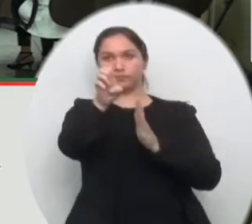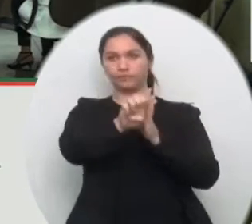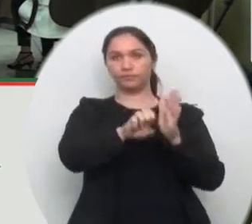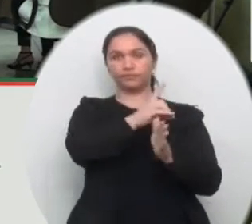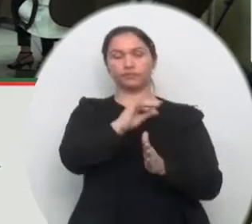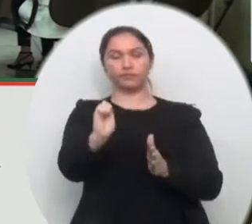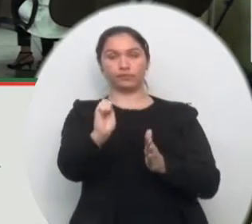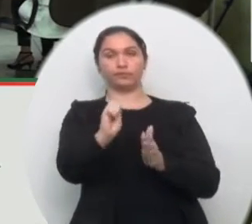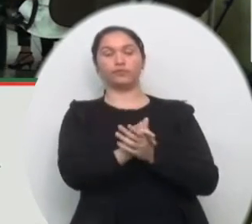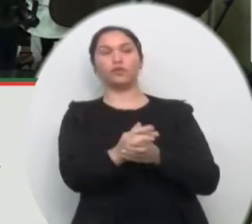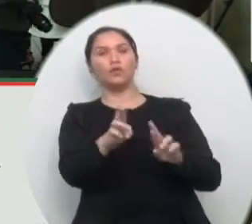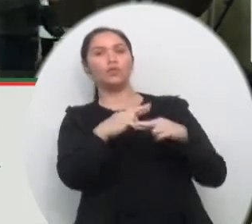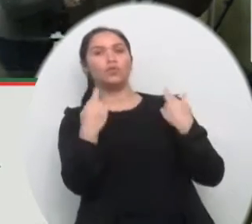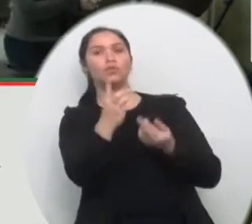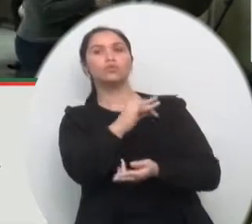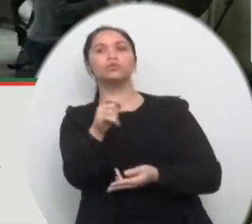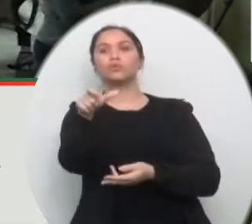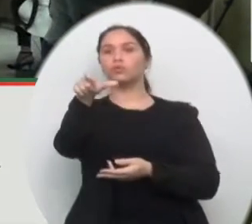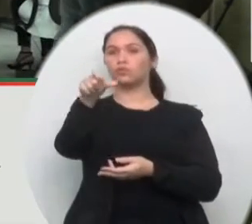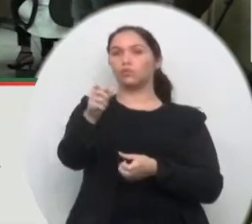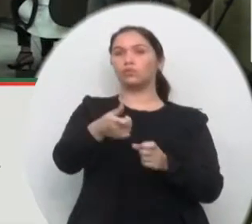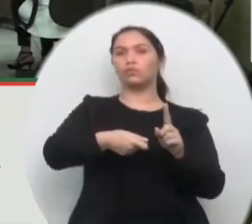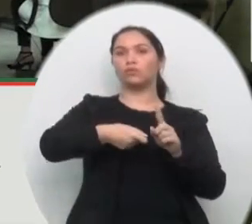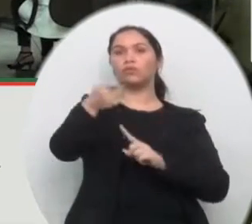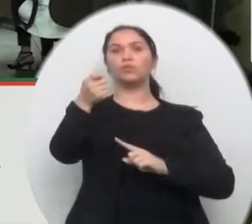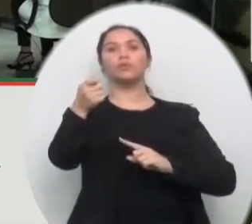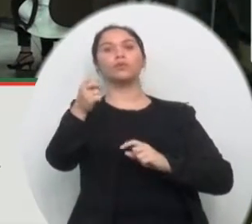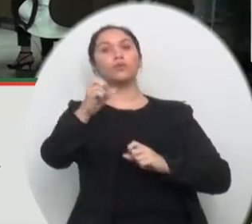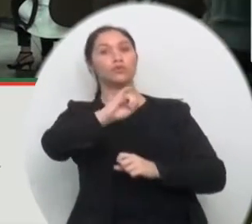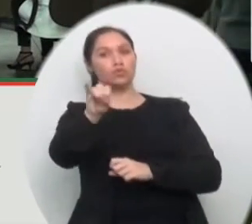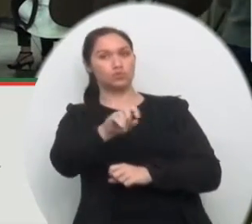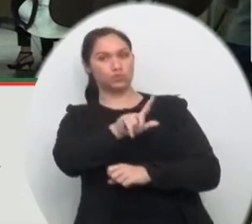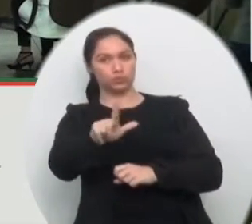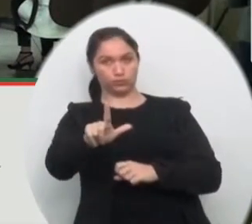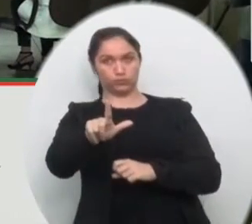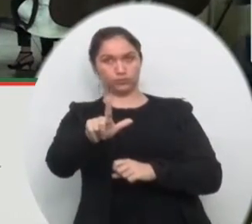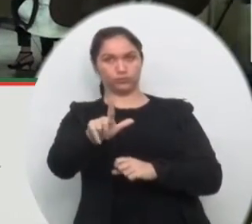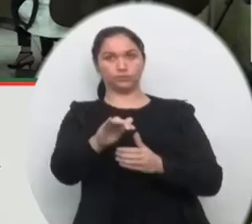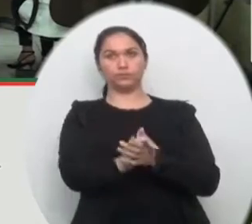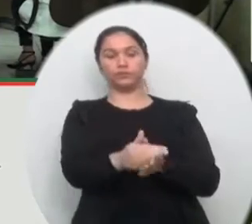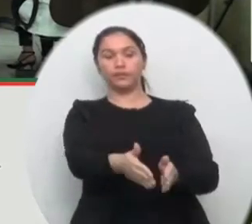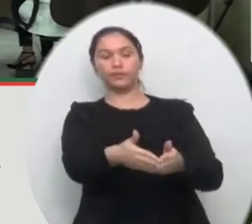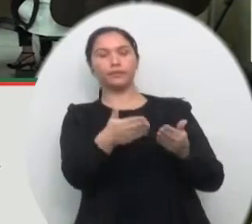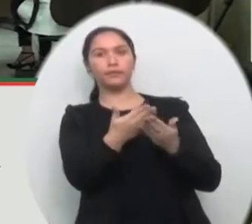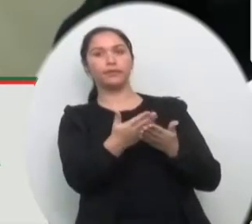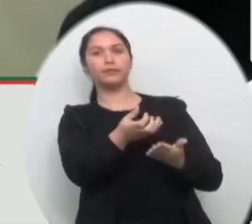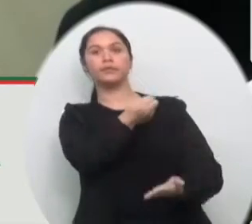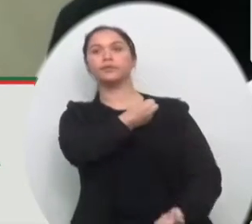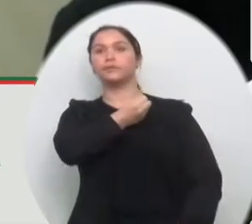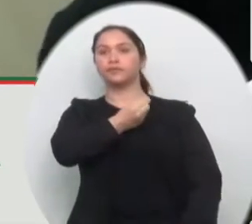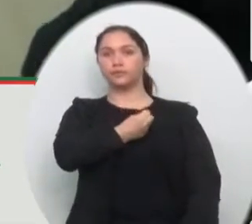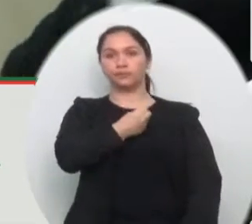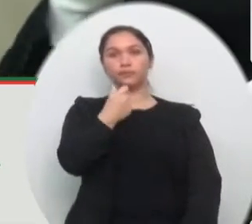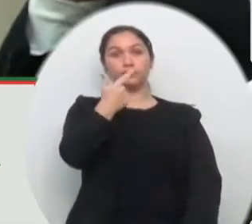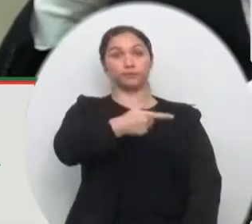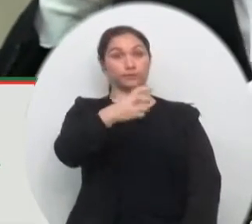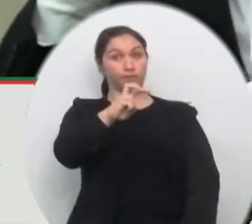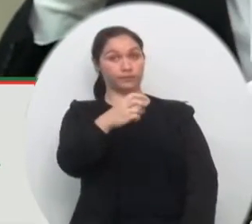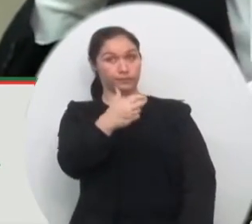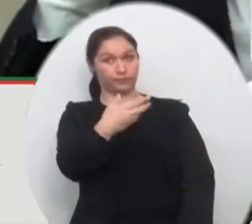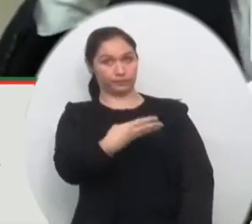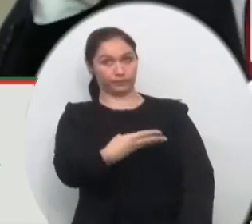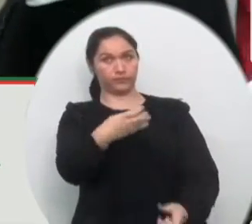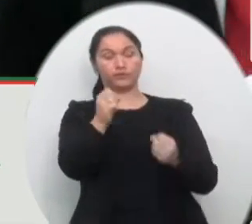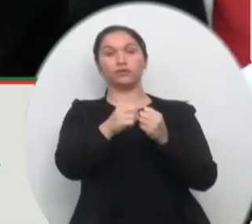Sessão do dia 9 de julho de 2018, expediente. Requerimento número 254/18,